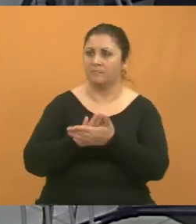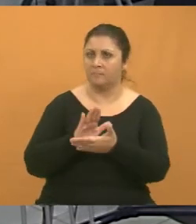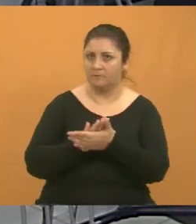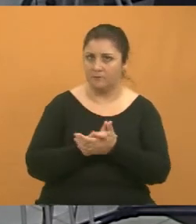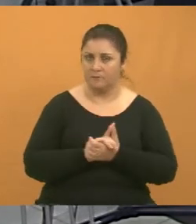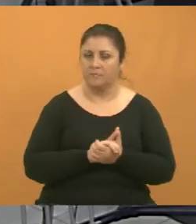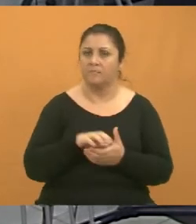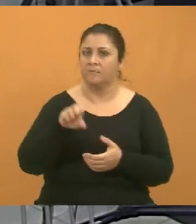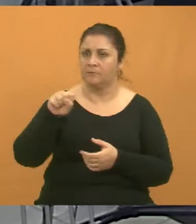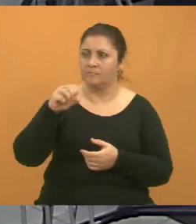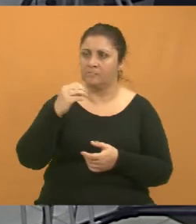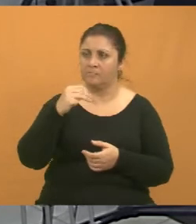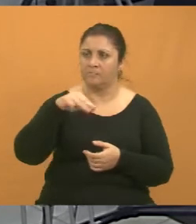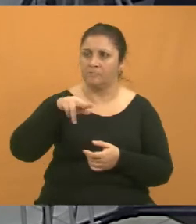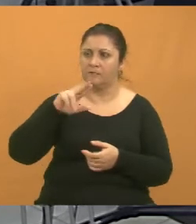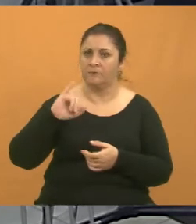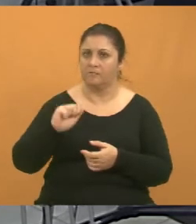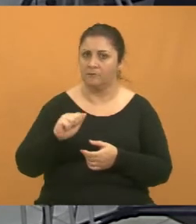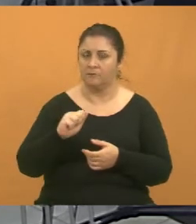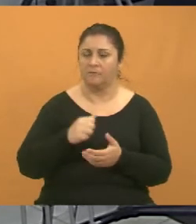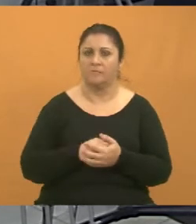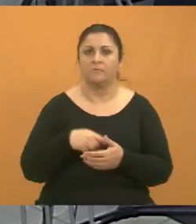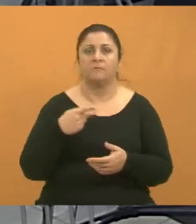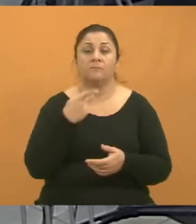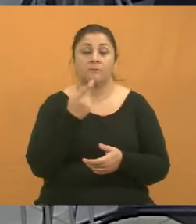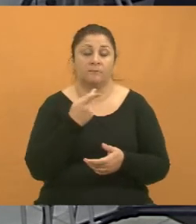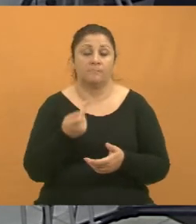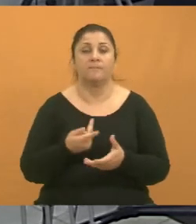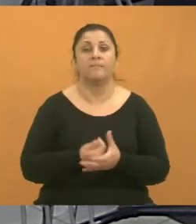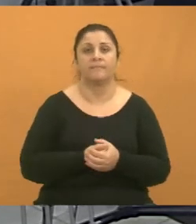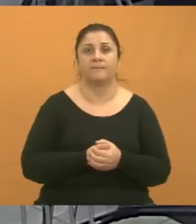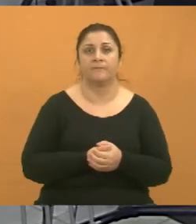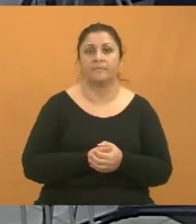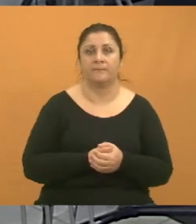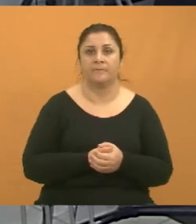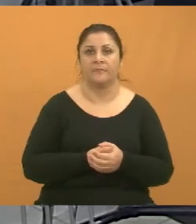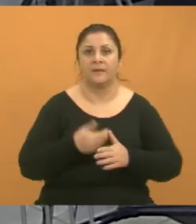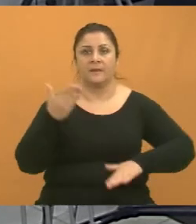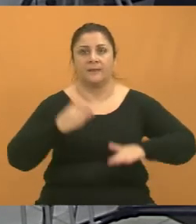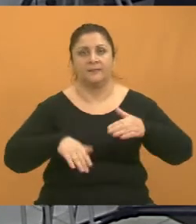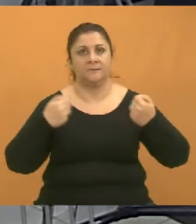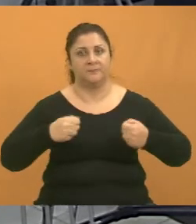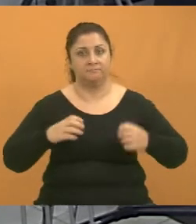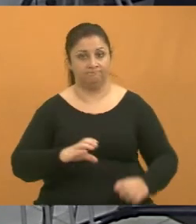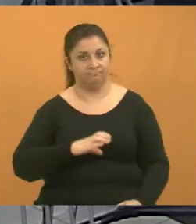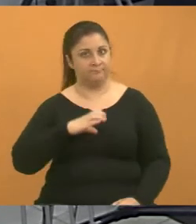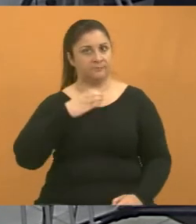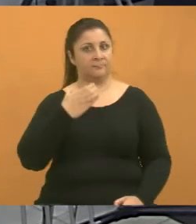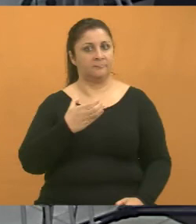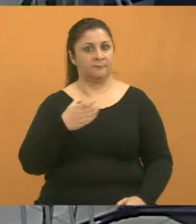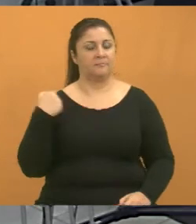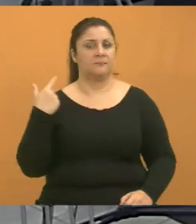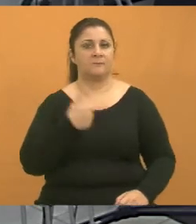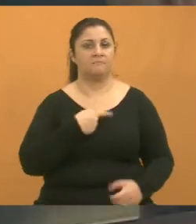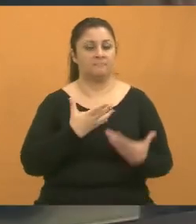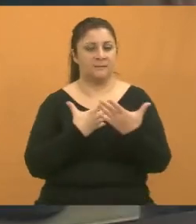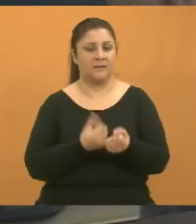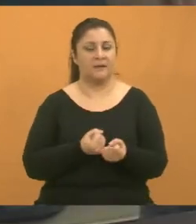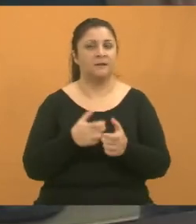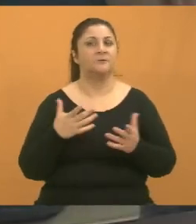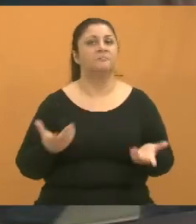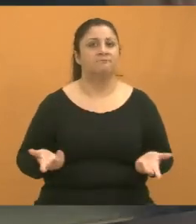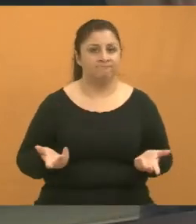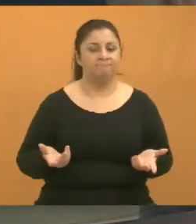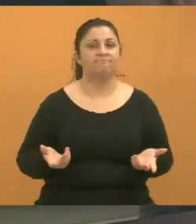Sônia. Sônia, eu sempre falo o seguinte, às vezes é preciso muita coragem para a gente assumir algumas